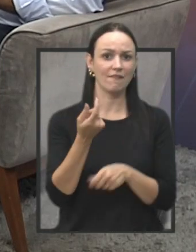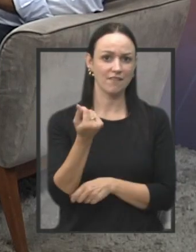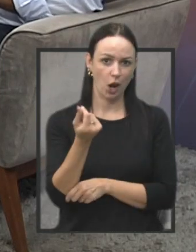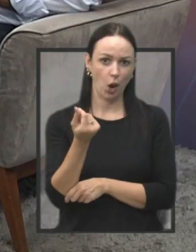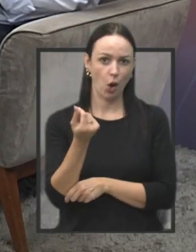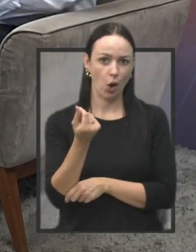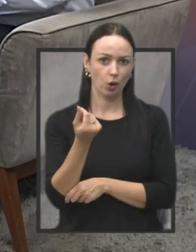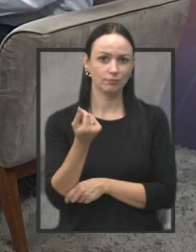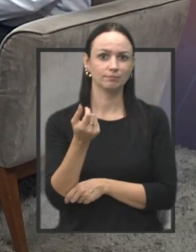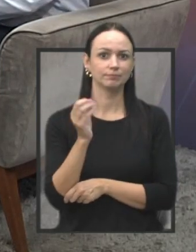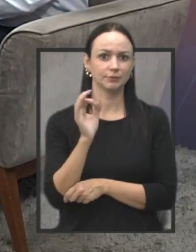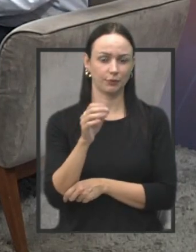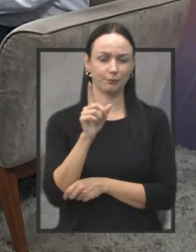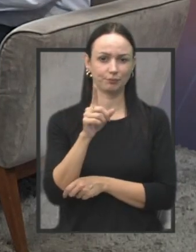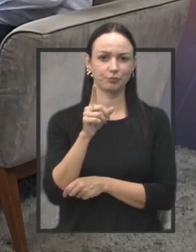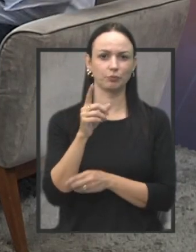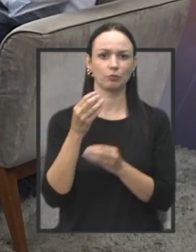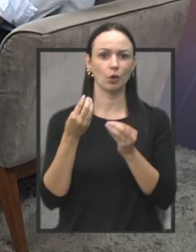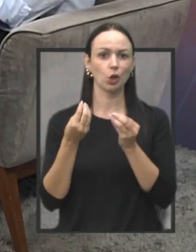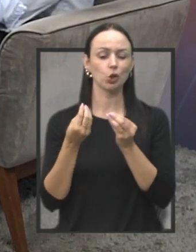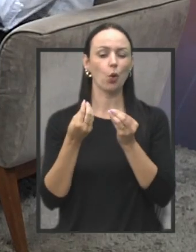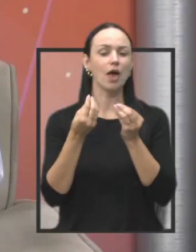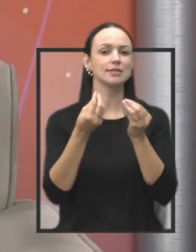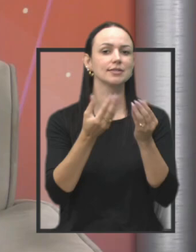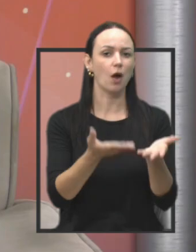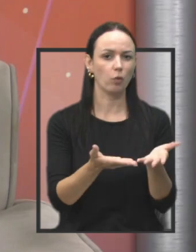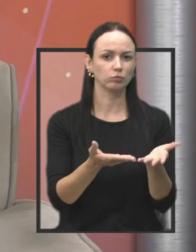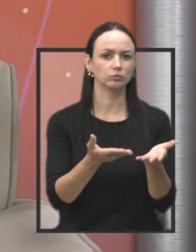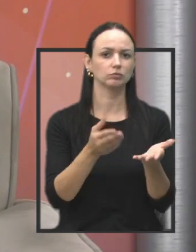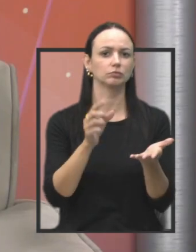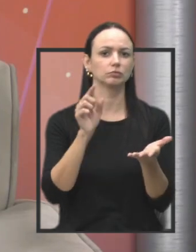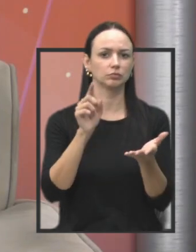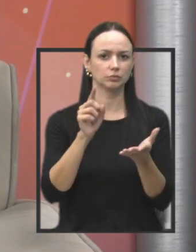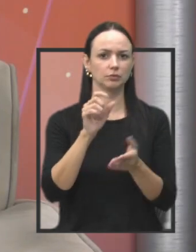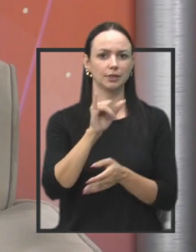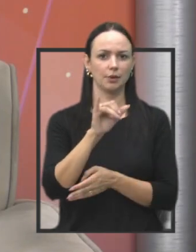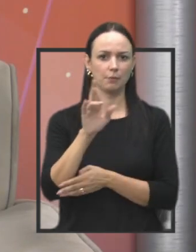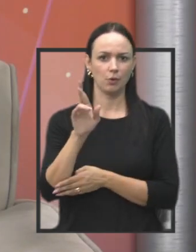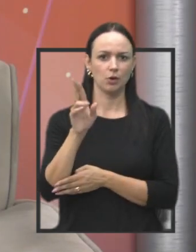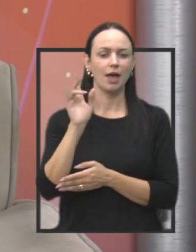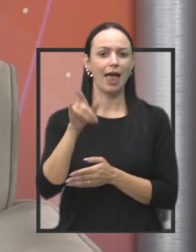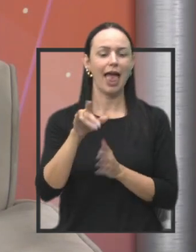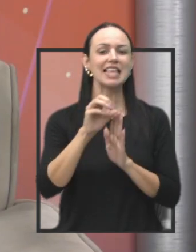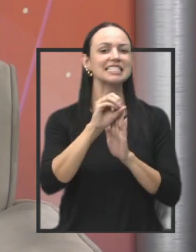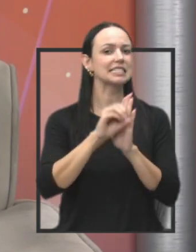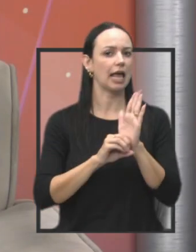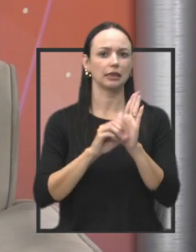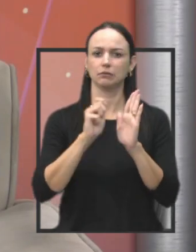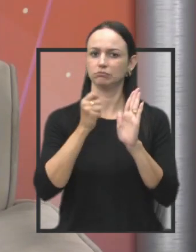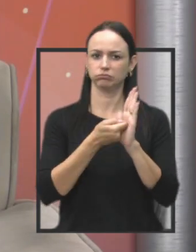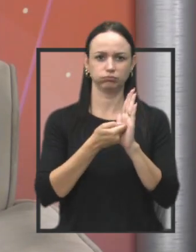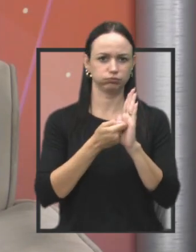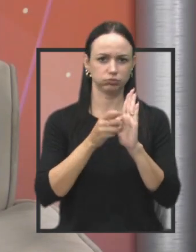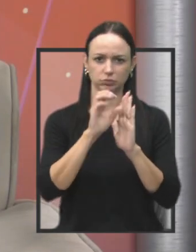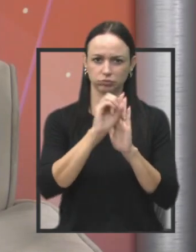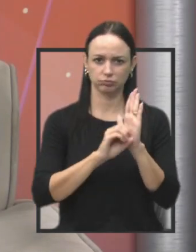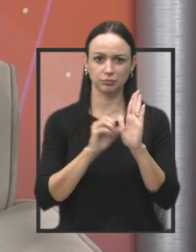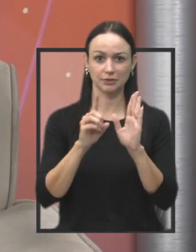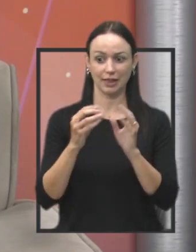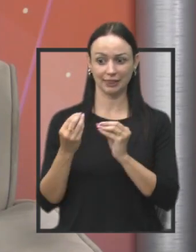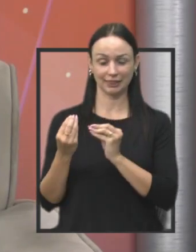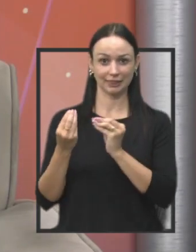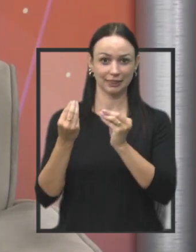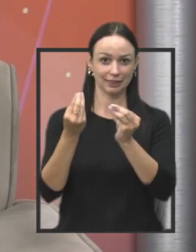Isso, exatamente. A doação no imposto de renda, ela é isenta, certo? Isenta do imposto de renda. Quando faz uma